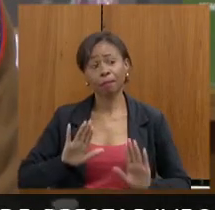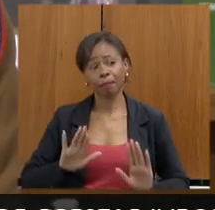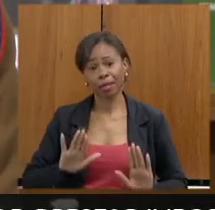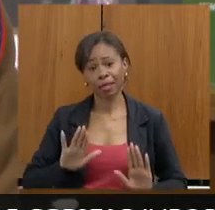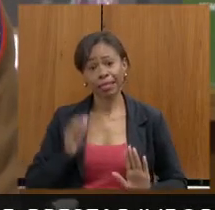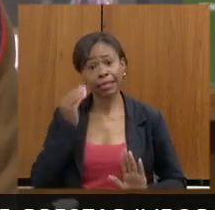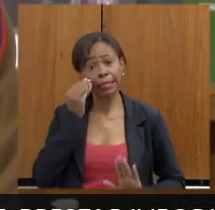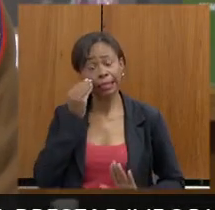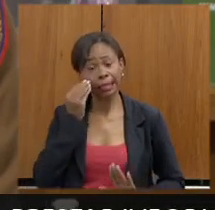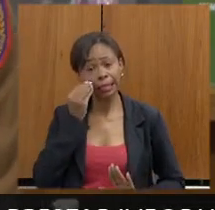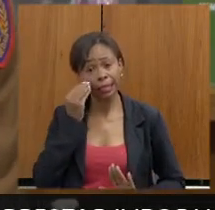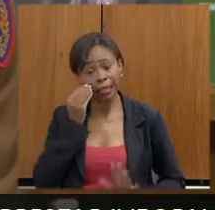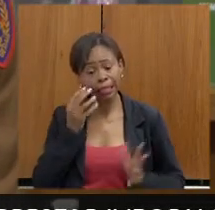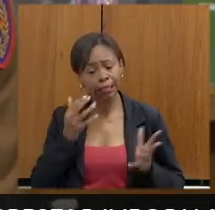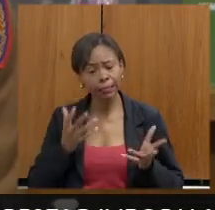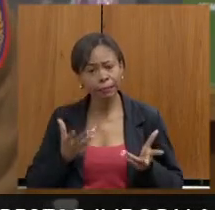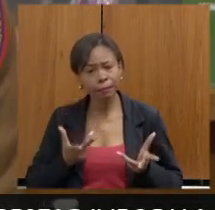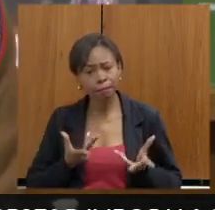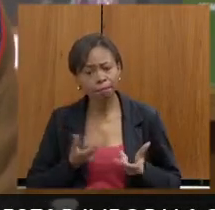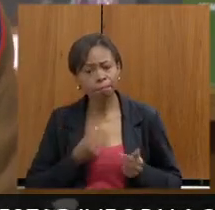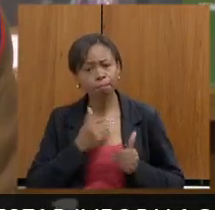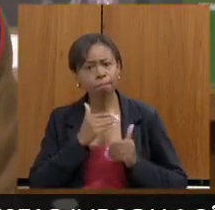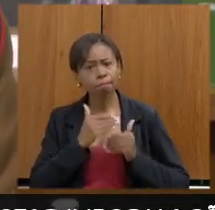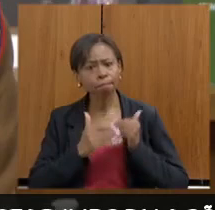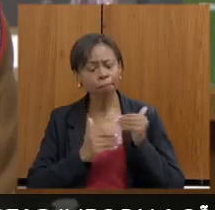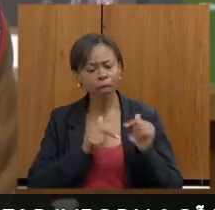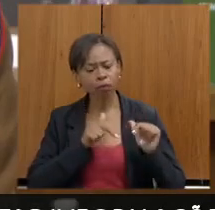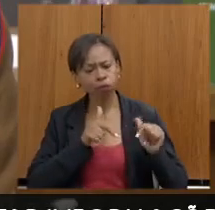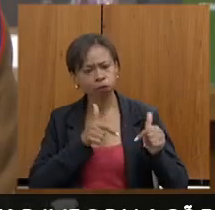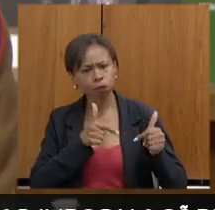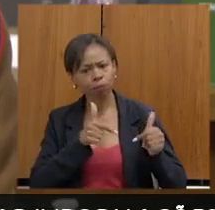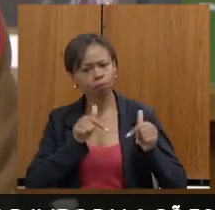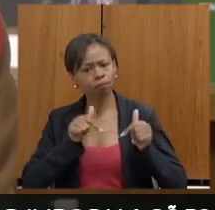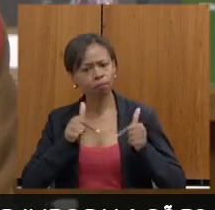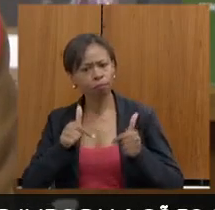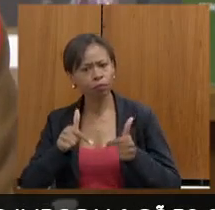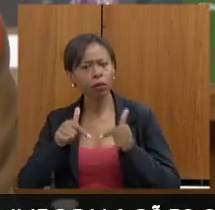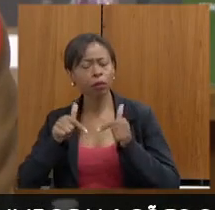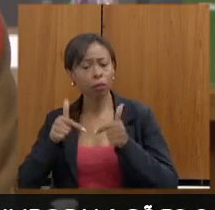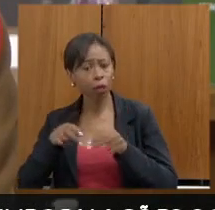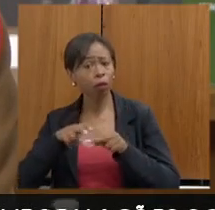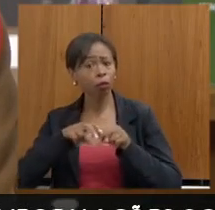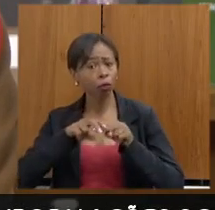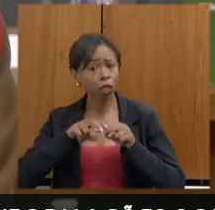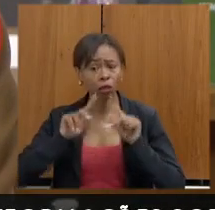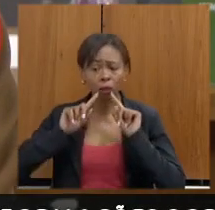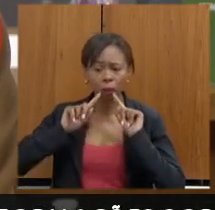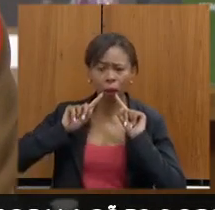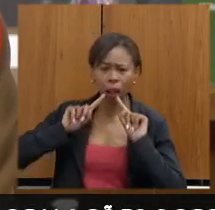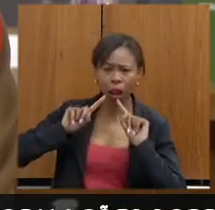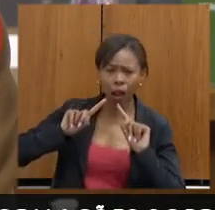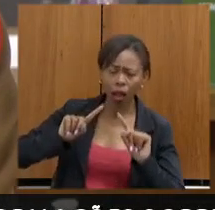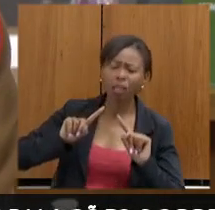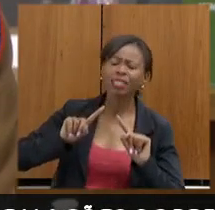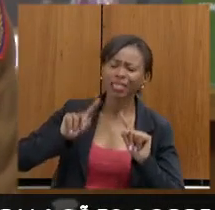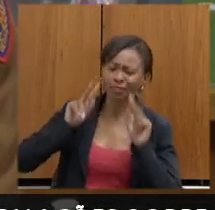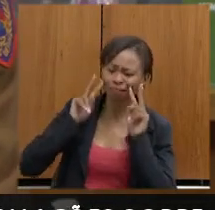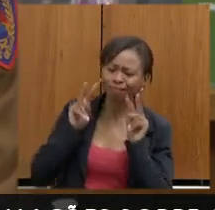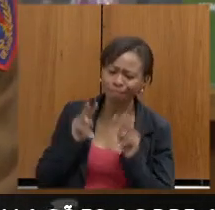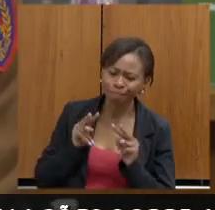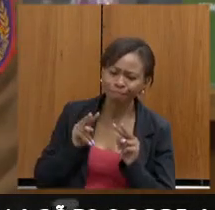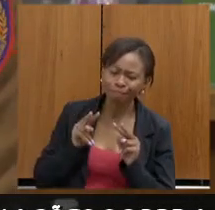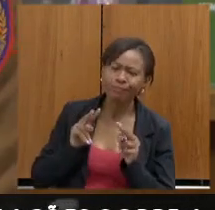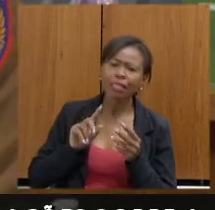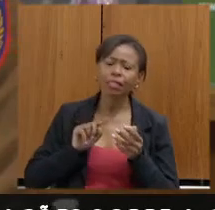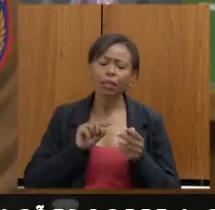dessa perfeição em todas as nossas ações por isso a gente escuta a gente recebe as críticas recebe os pedidos